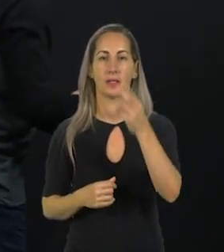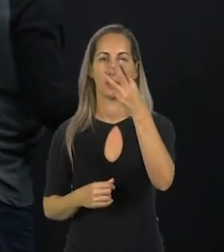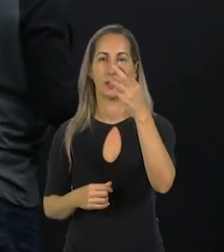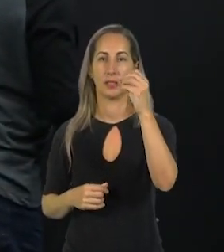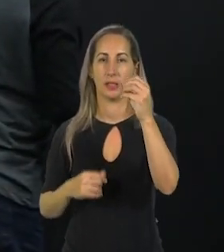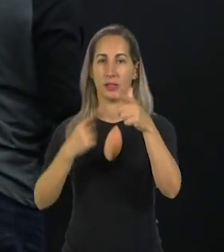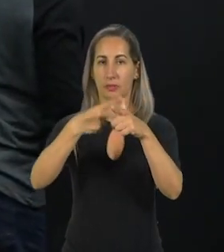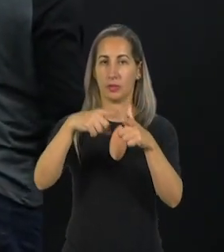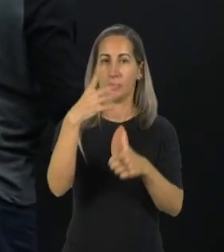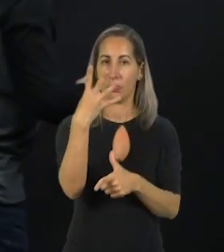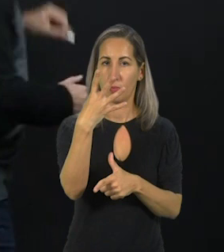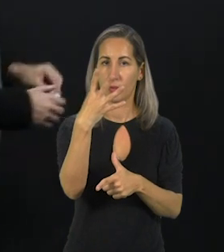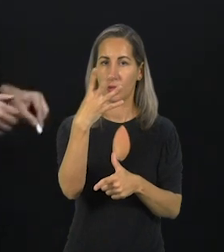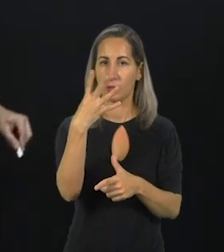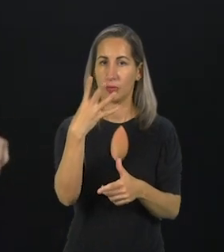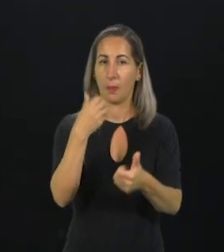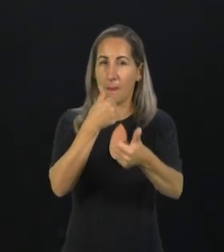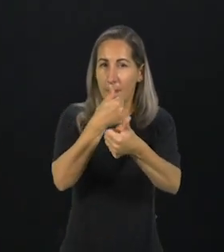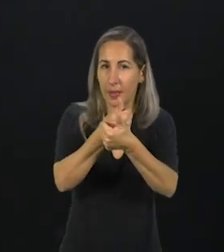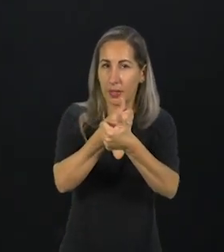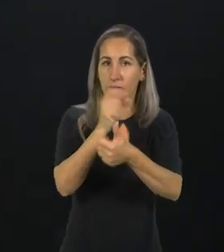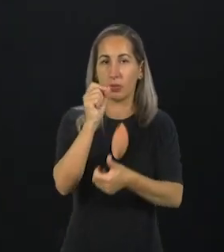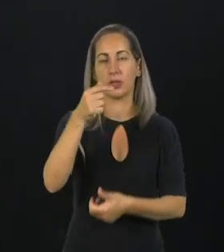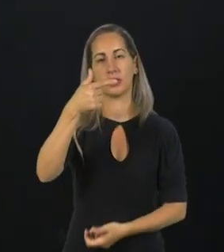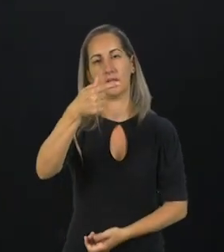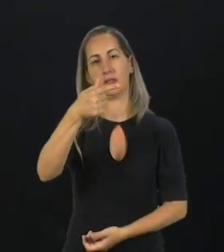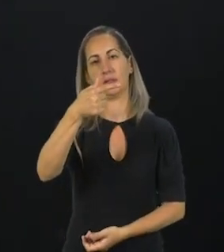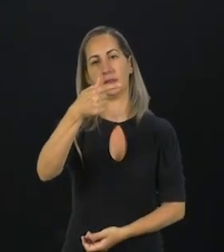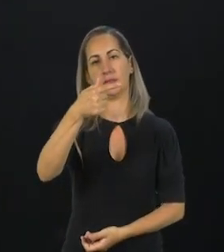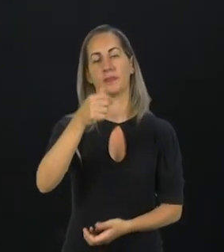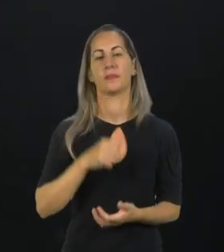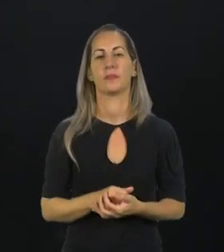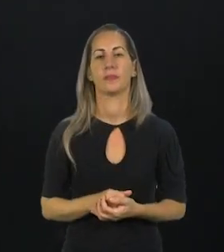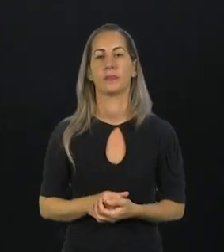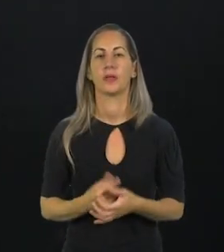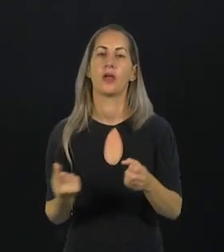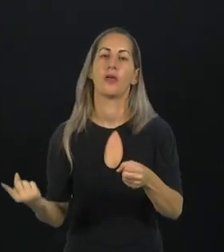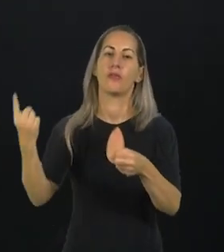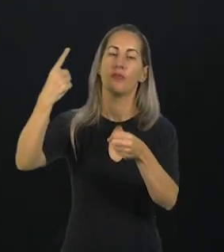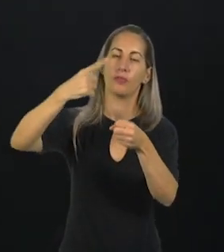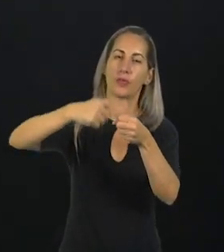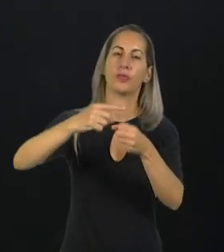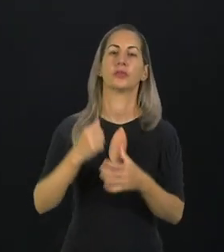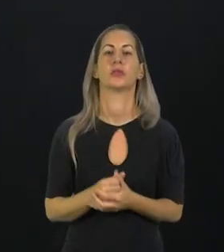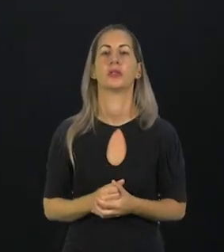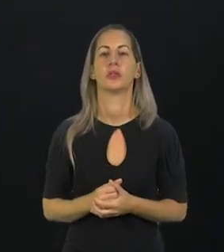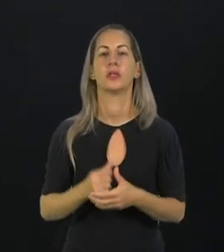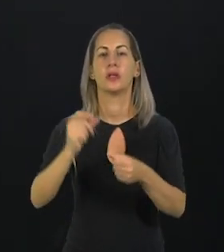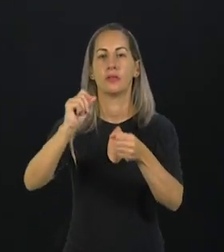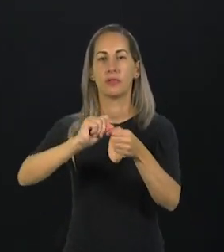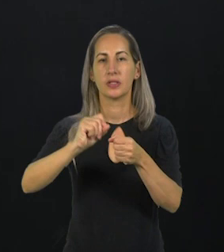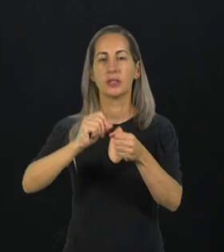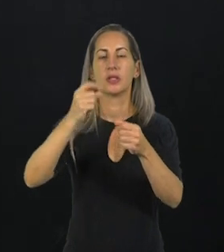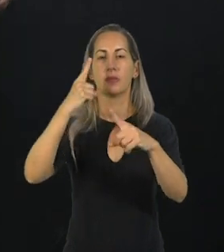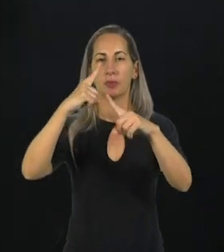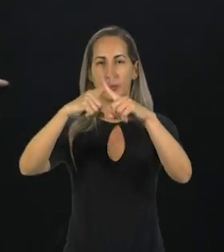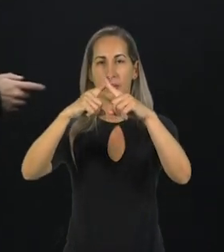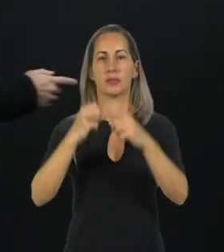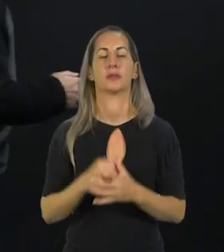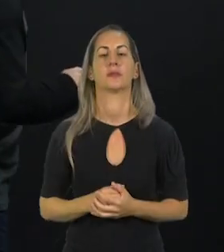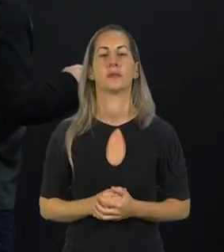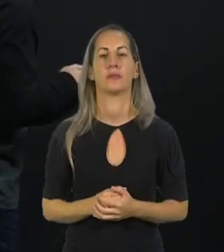dividido por 4, o mais próximo é o 7. E a gente volta agora fazendo a